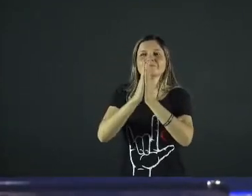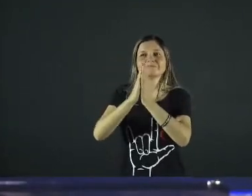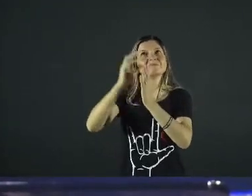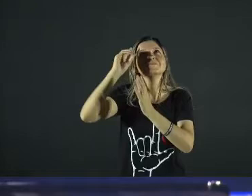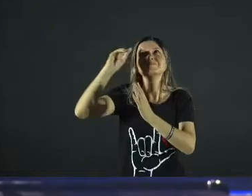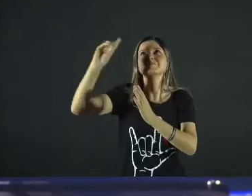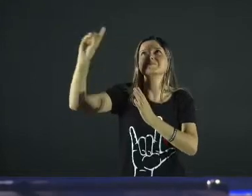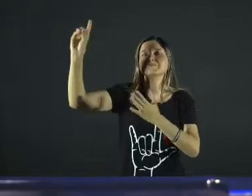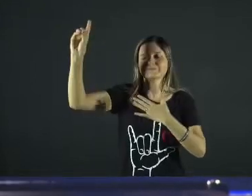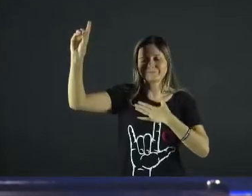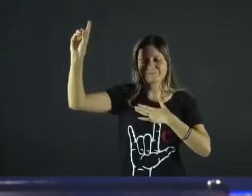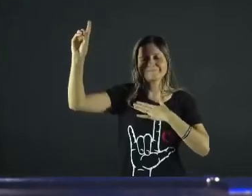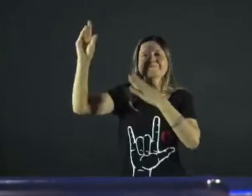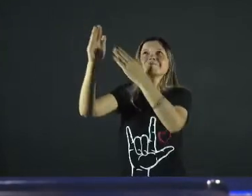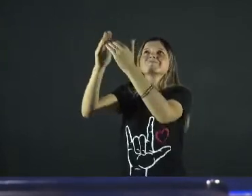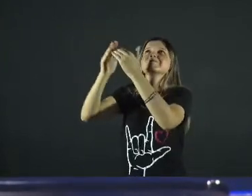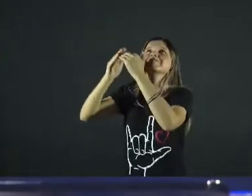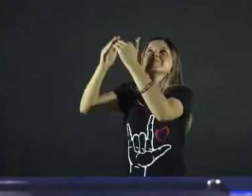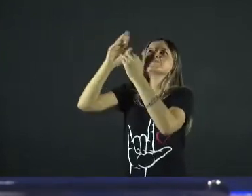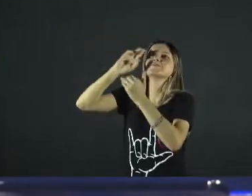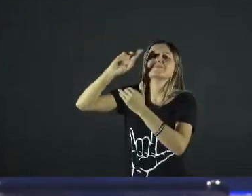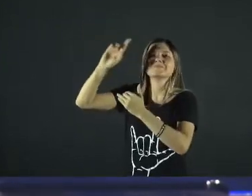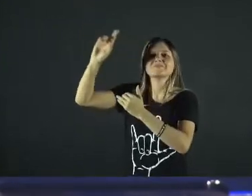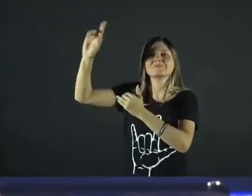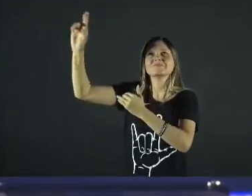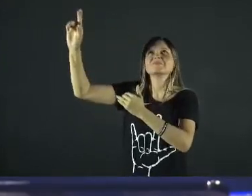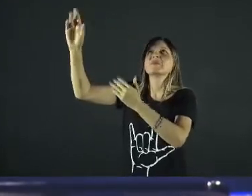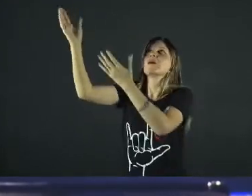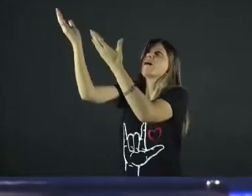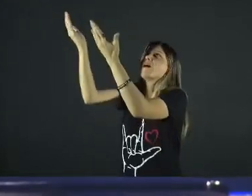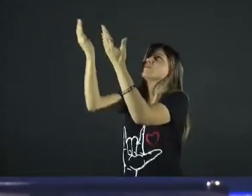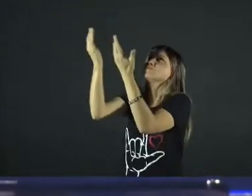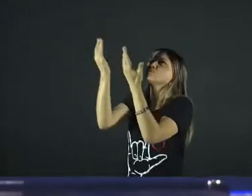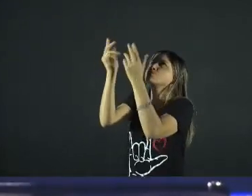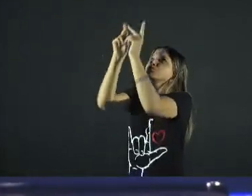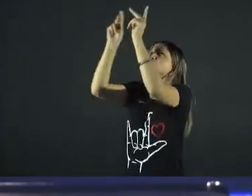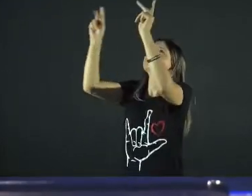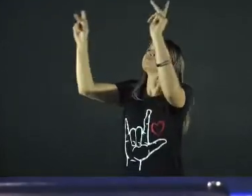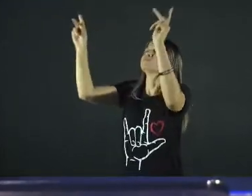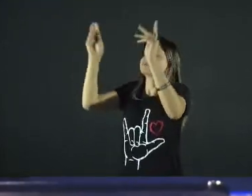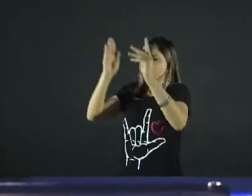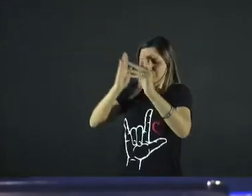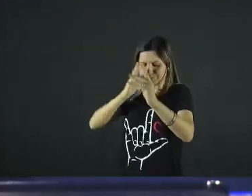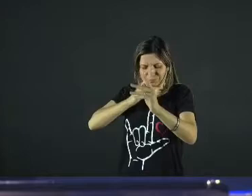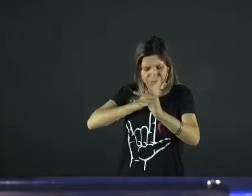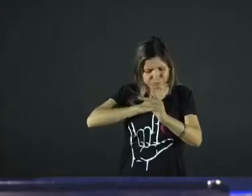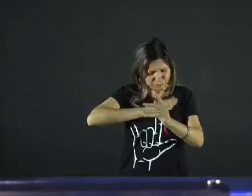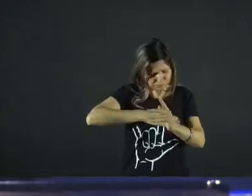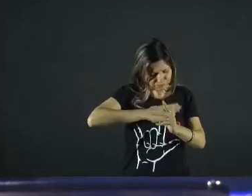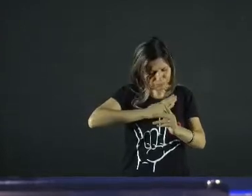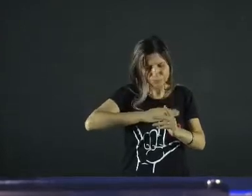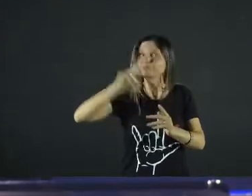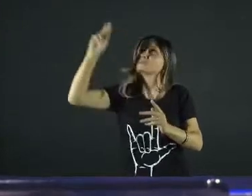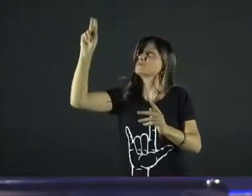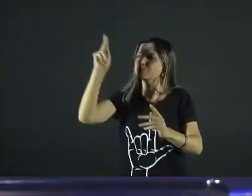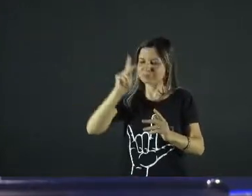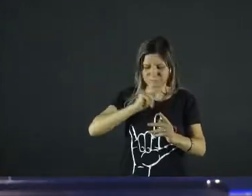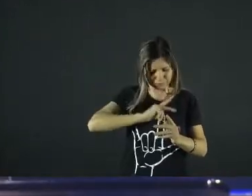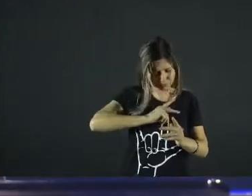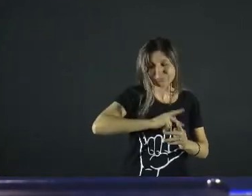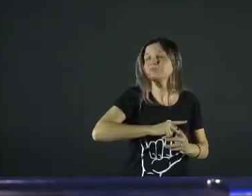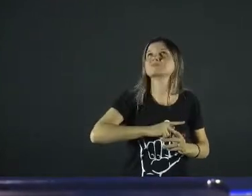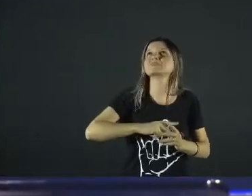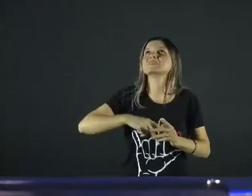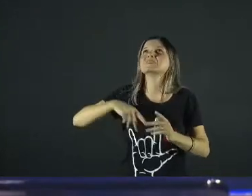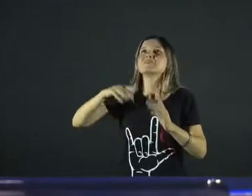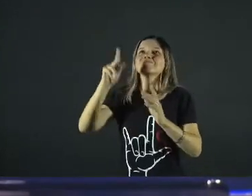Deus, pedindo para que o Senhor traga paz aos corações, a paz que excede